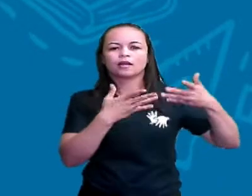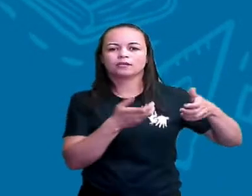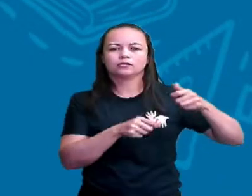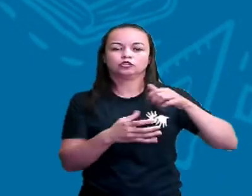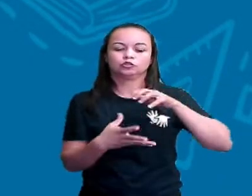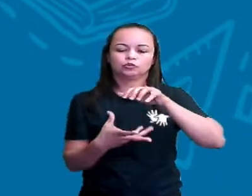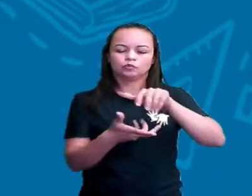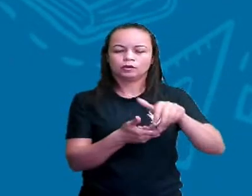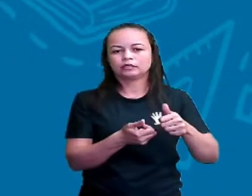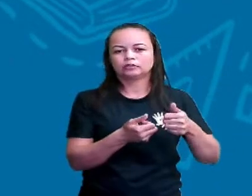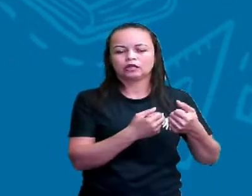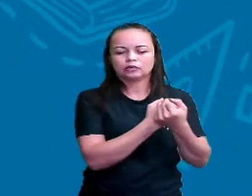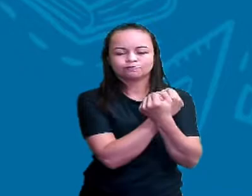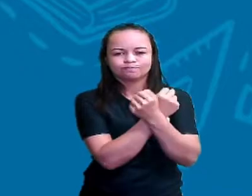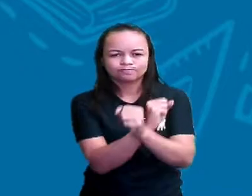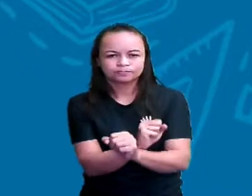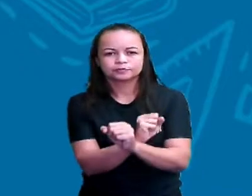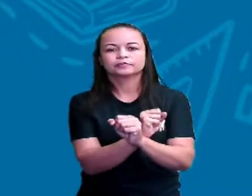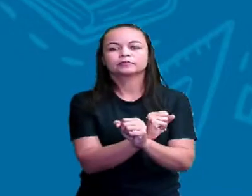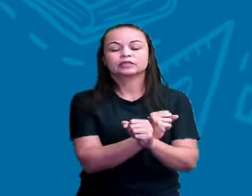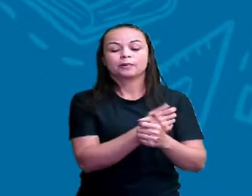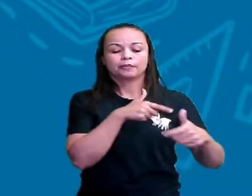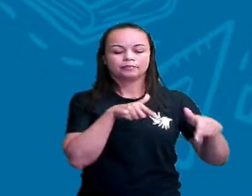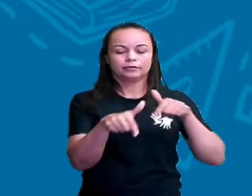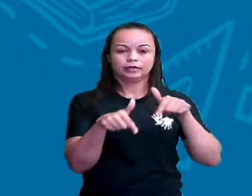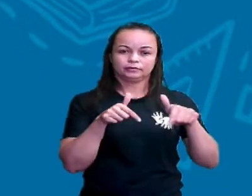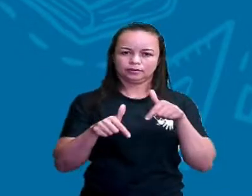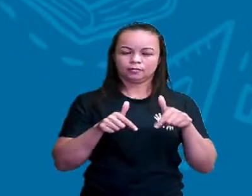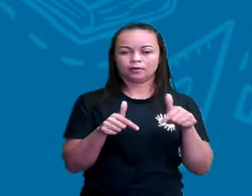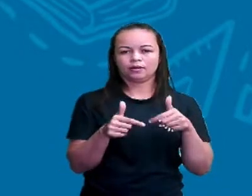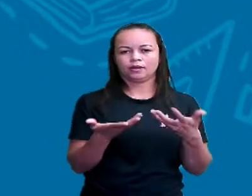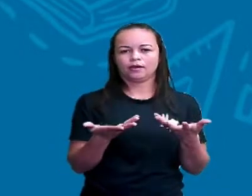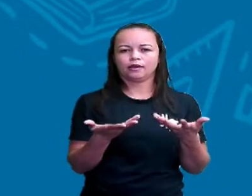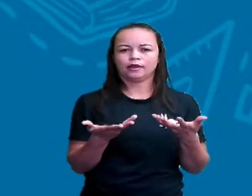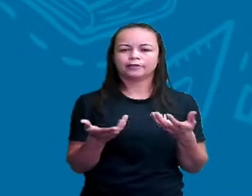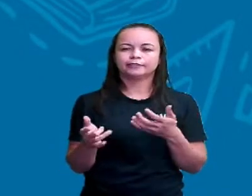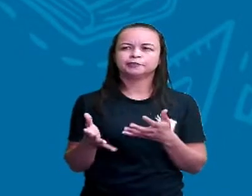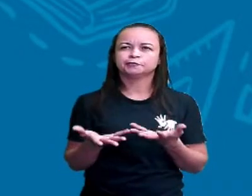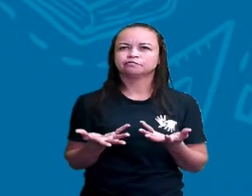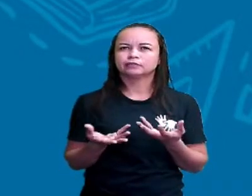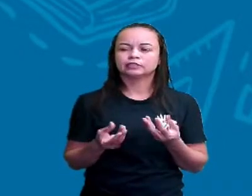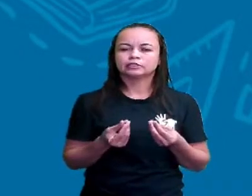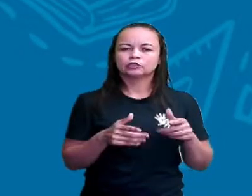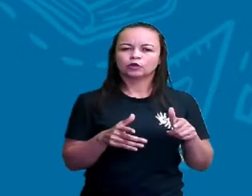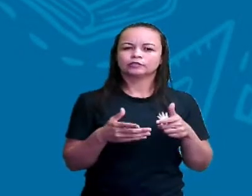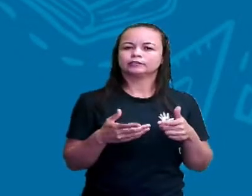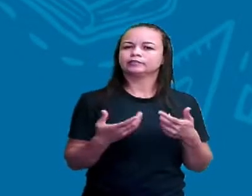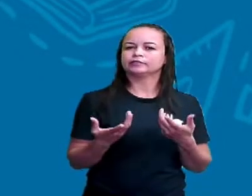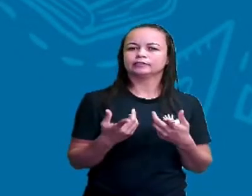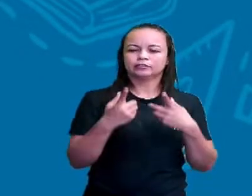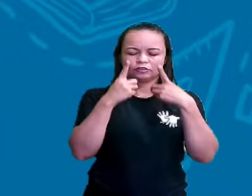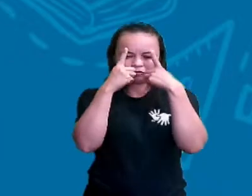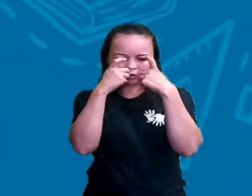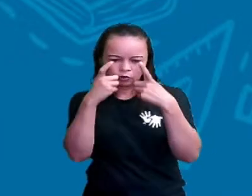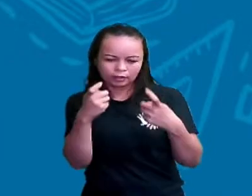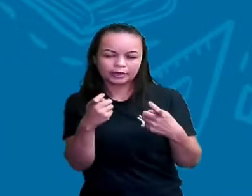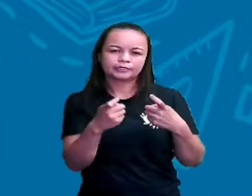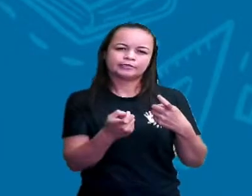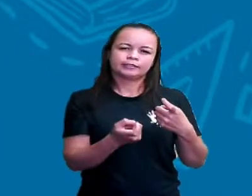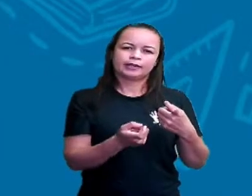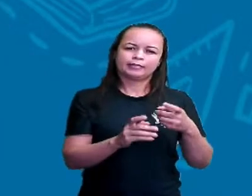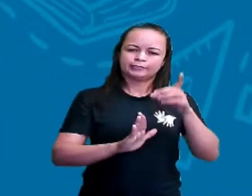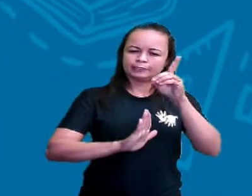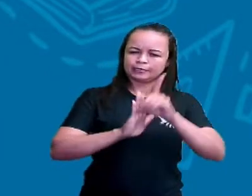como escravizados, né, para trabalhar em situação de violência, sem direito a